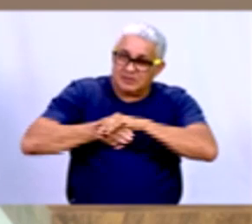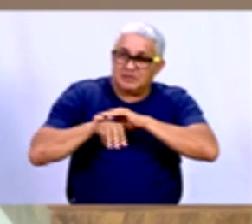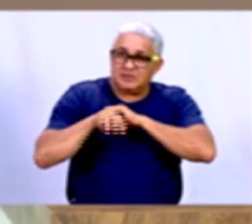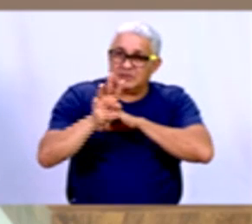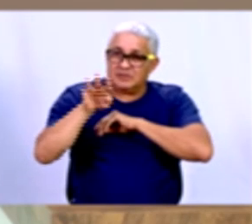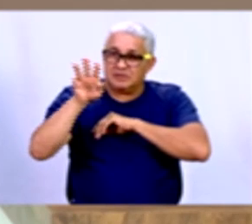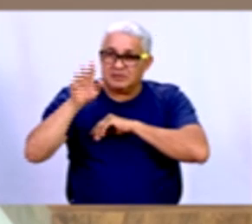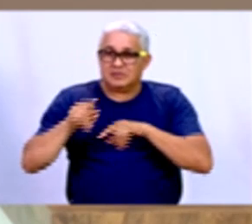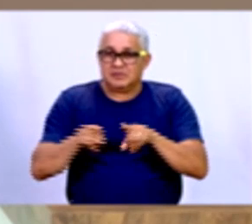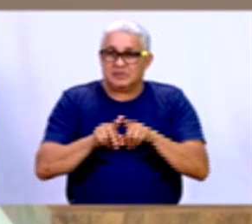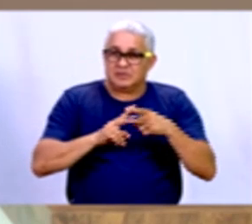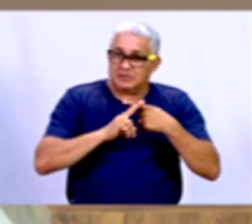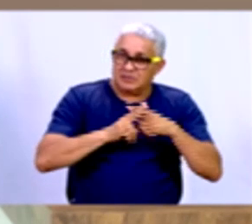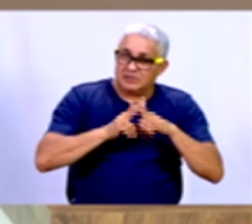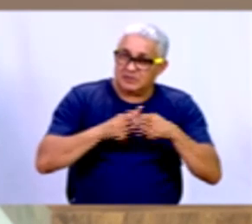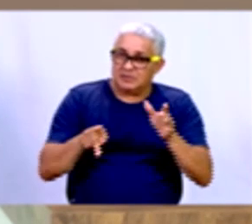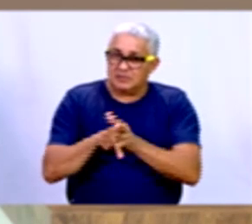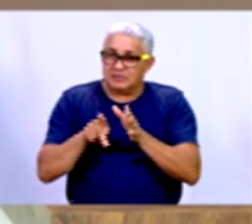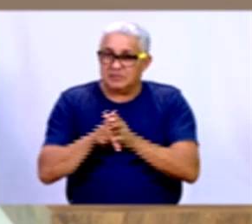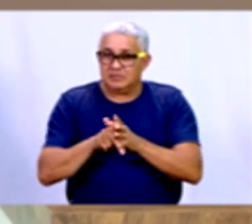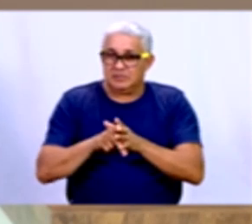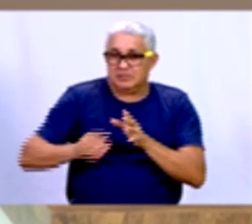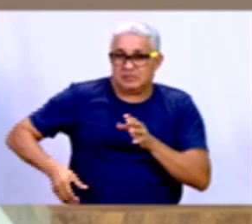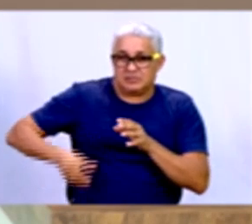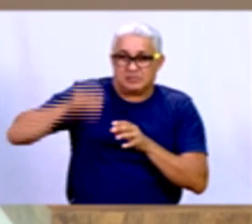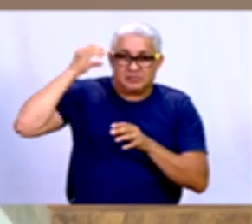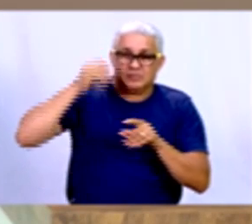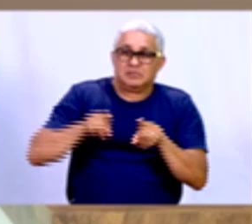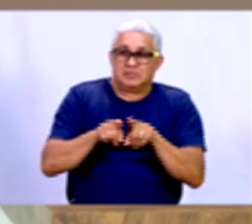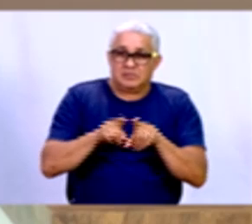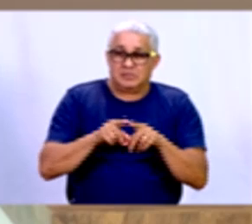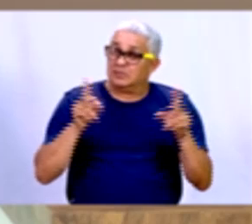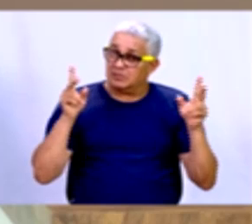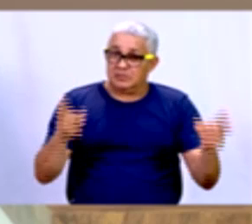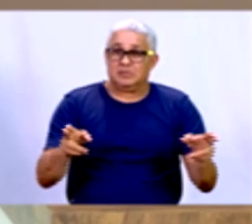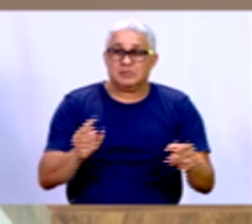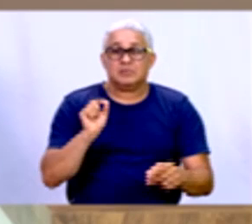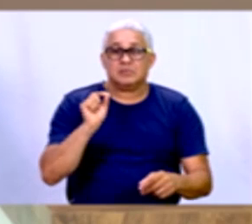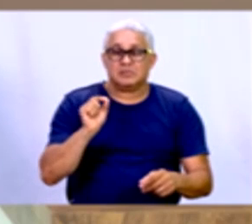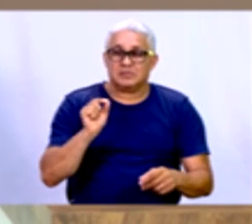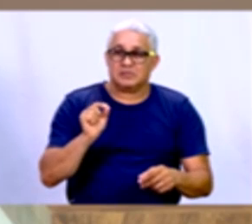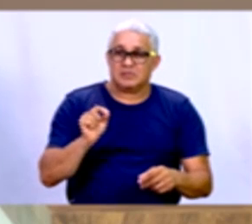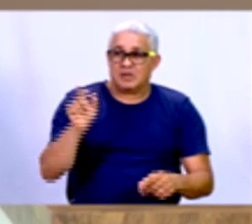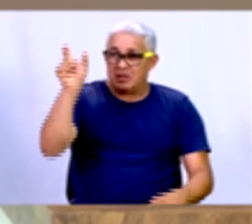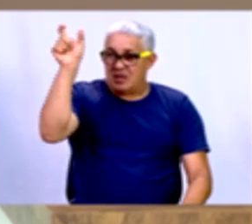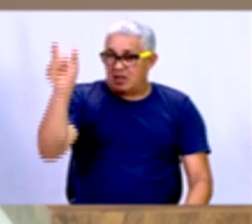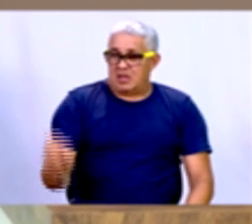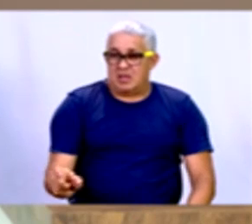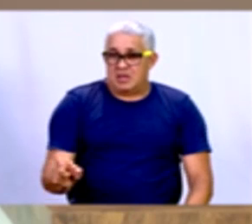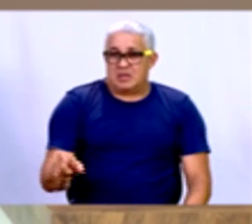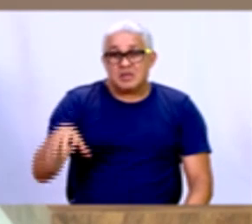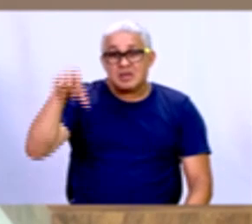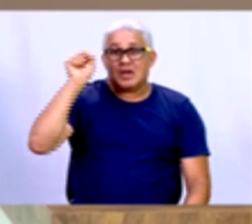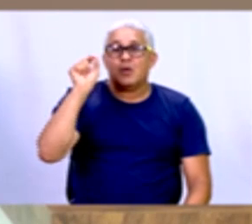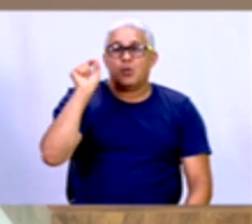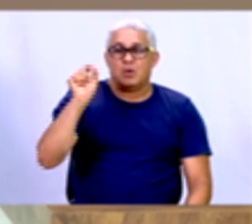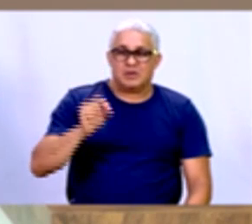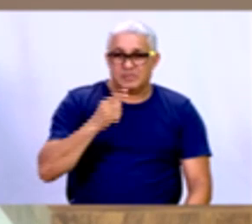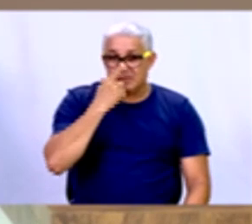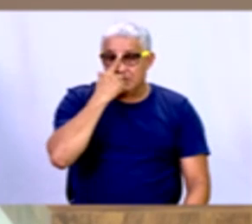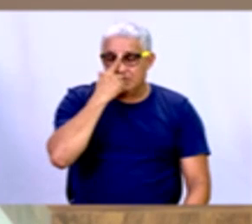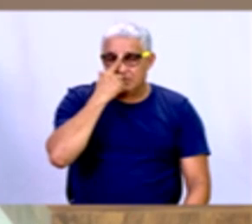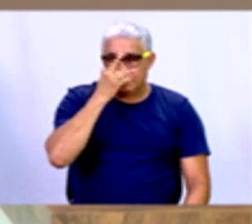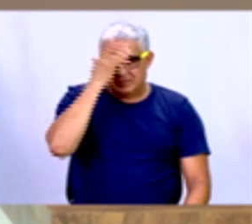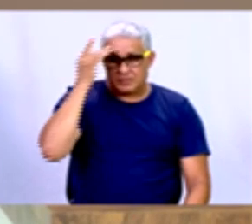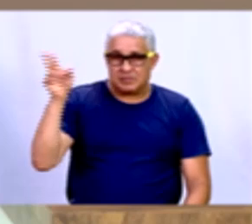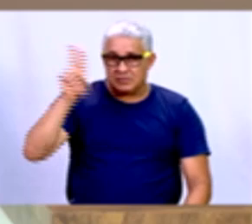Nos aplicativos para dispositivos móveis, também é da mesma forma. O que ganha o cliente hoje em dia, o que realmente faz com que o usuário volte a